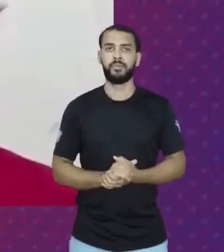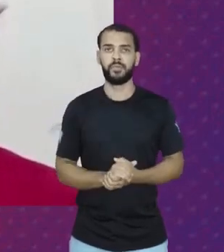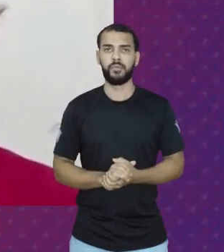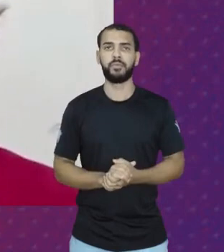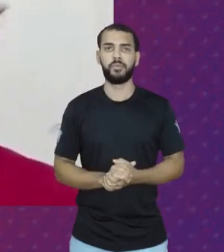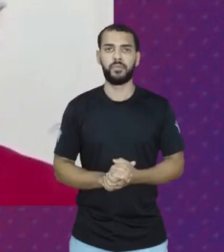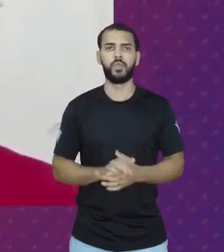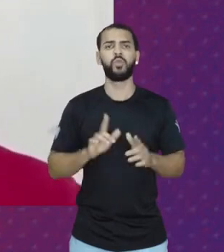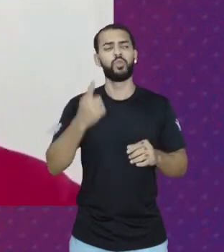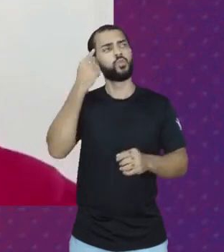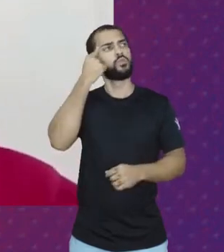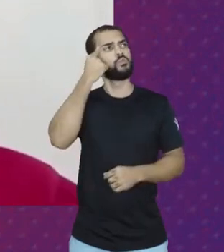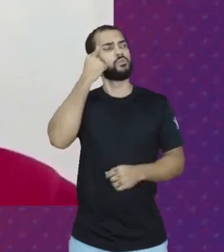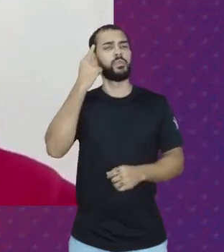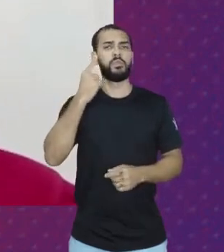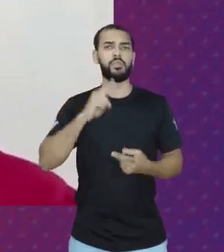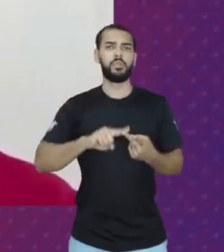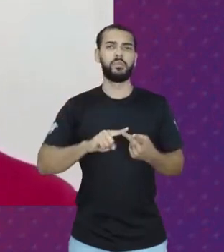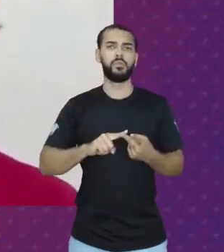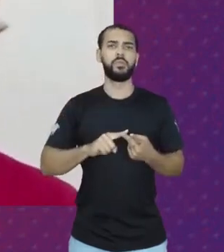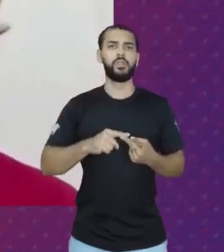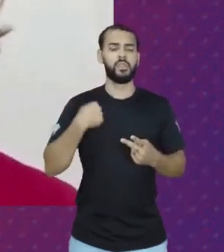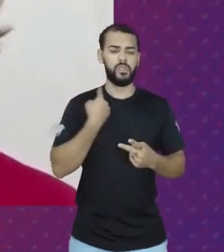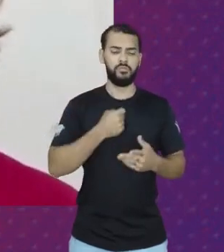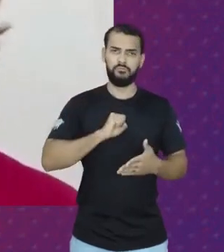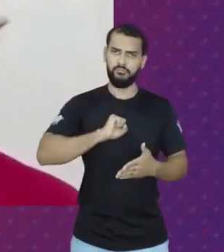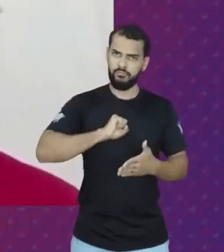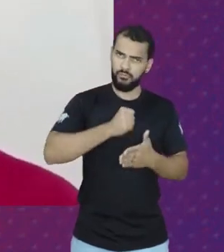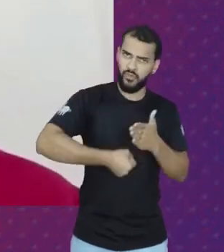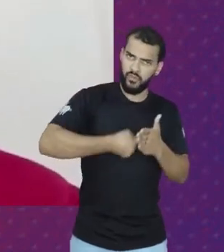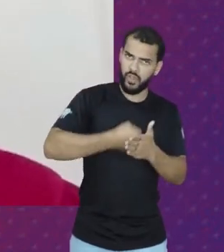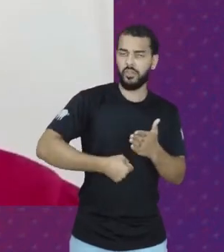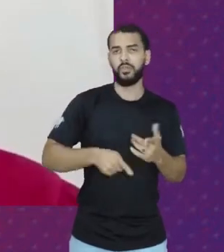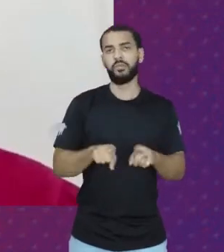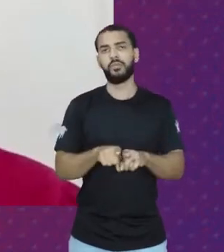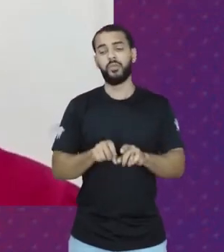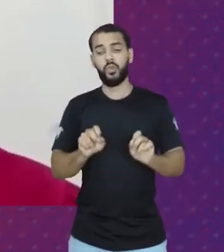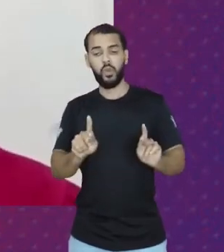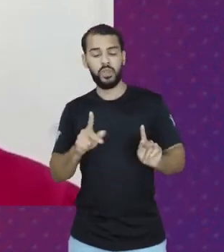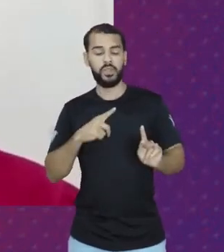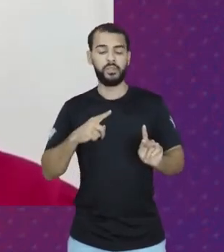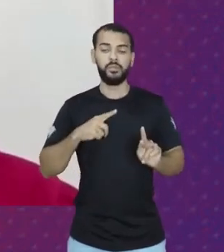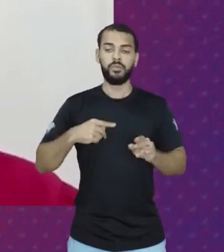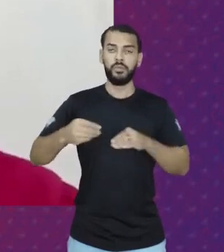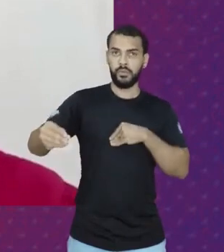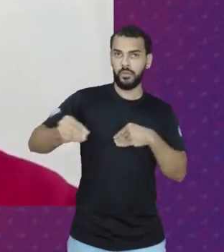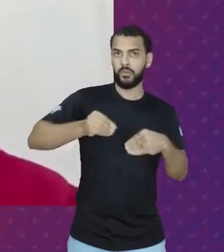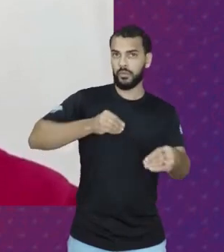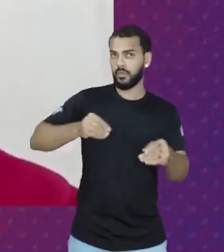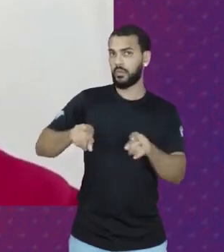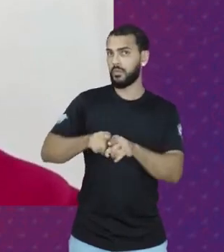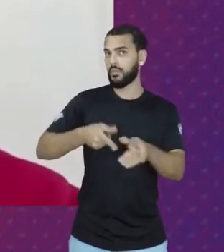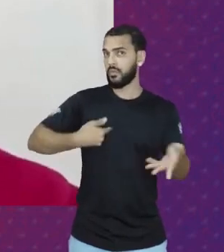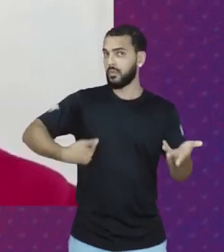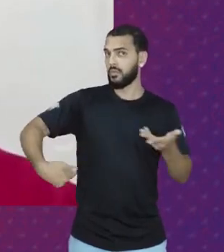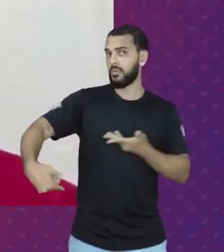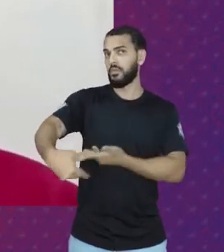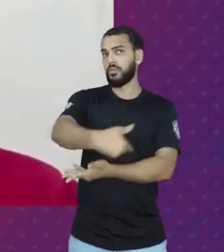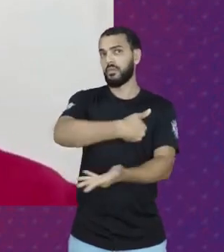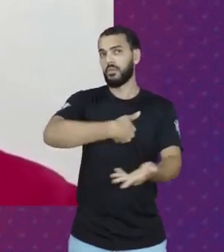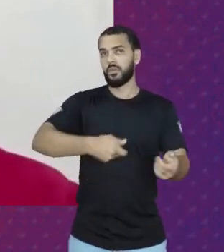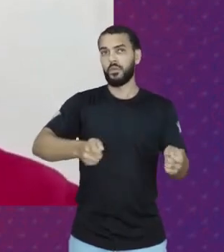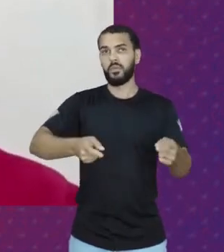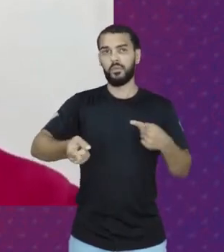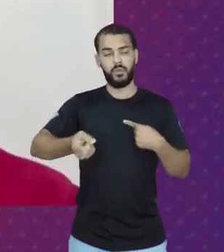a gente defende. Uma inflexão ali, outra inflexão aqui, para garantir a famosa